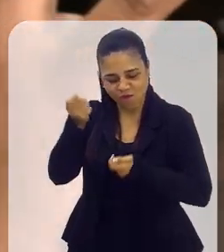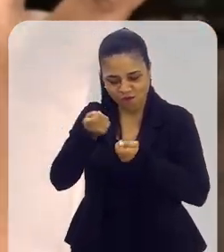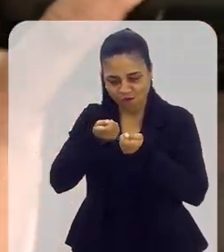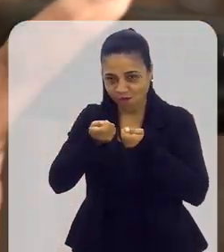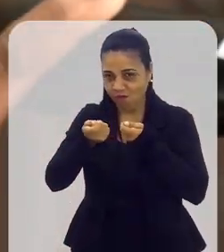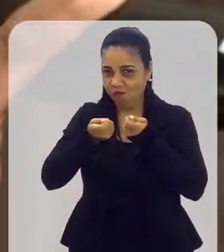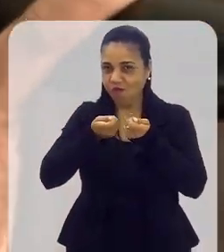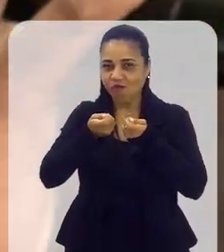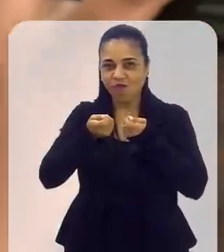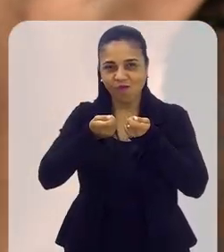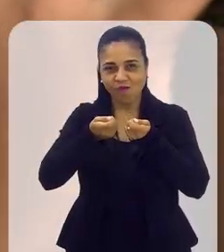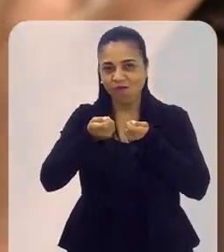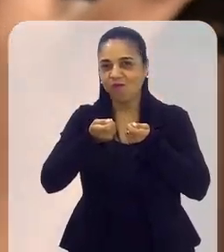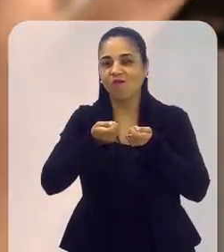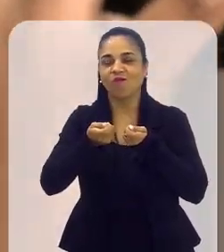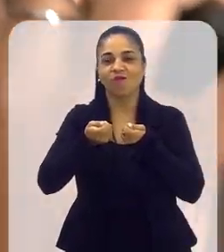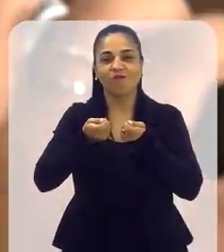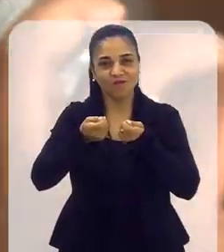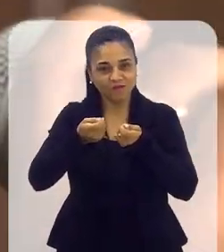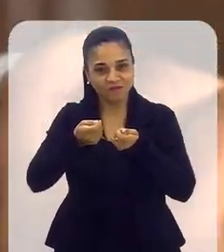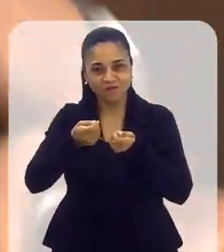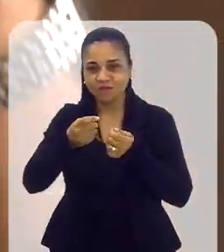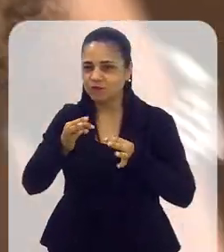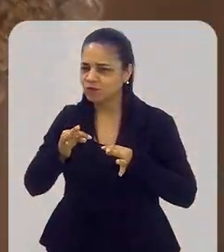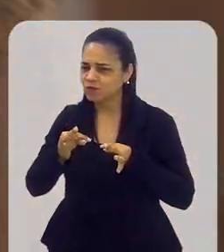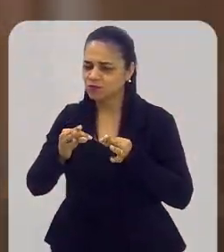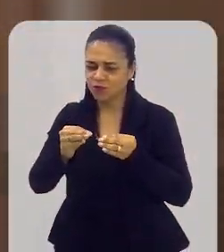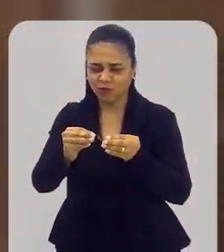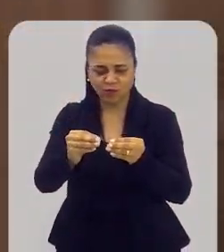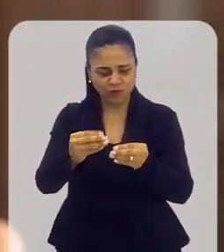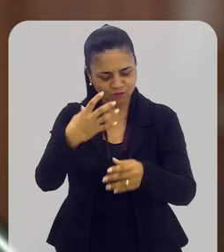Senhor estiver e